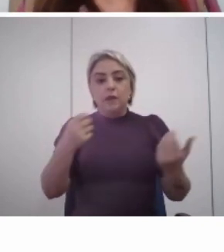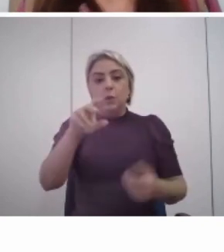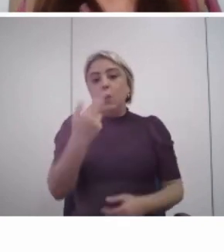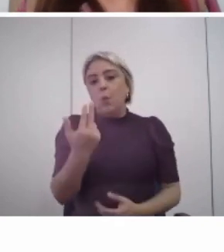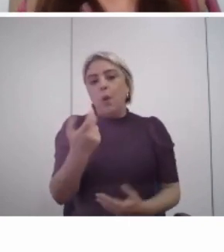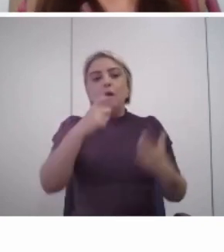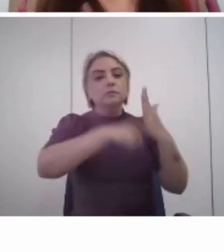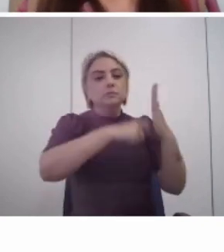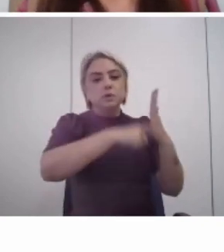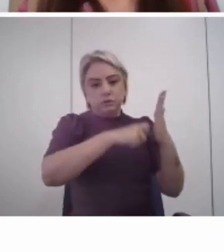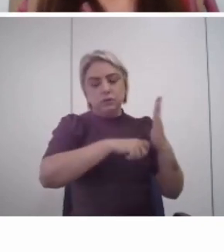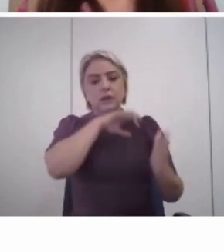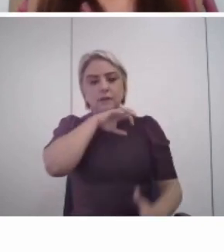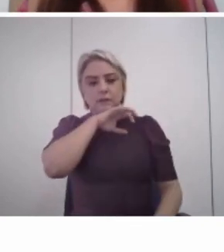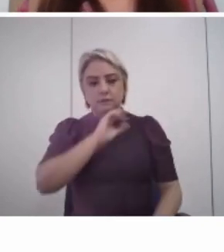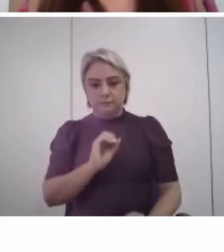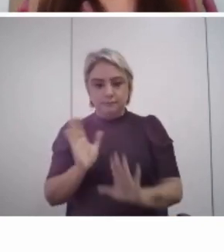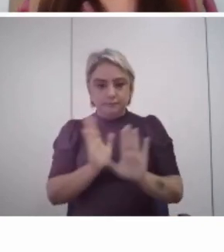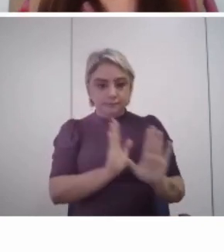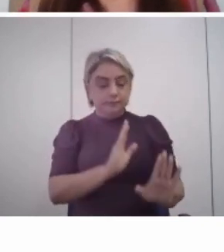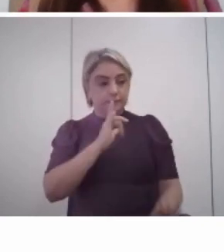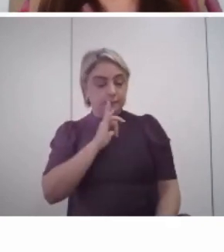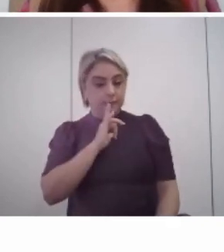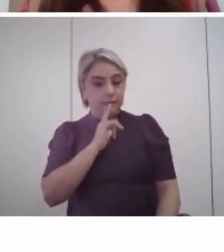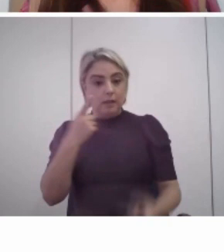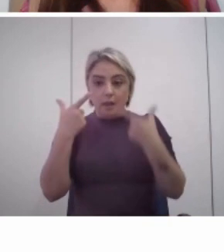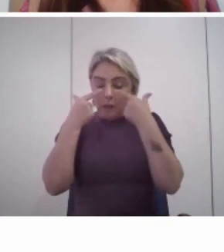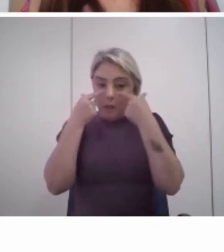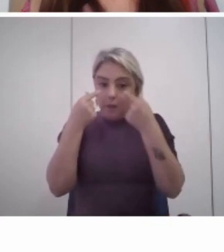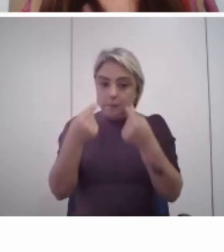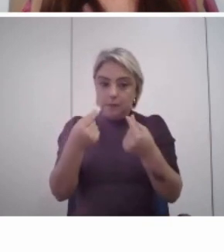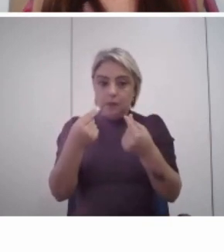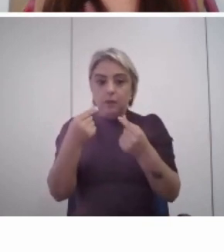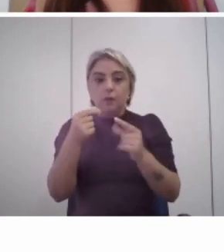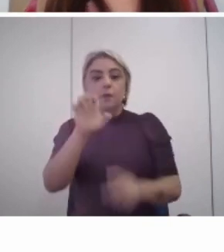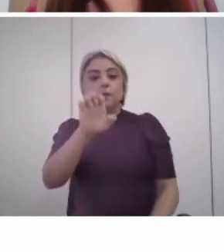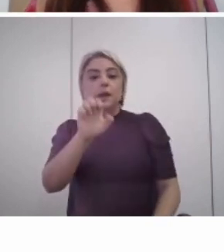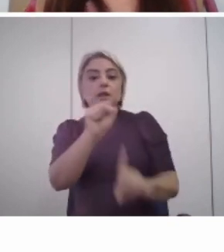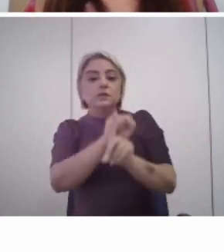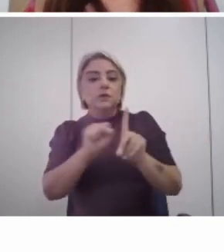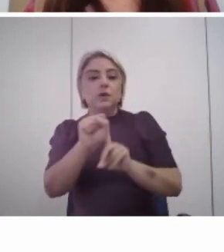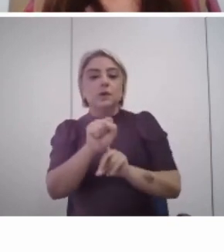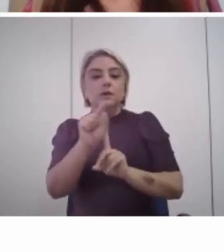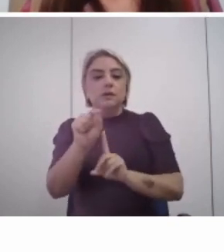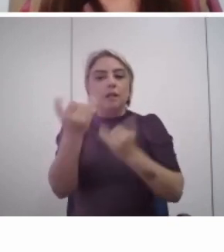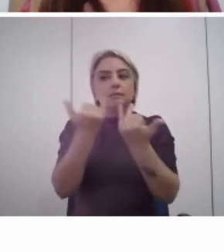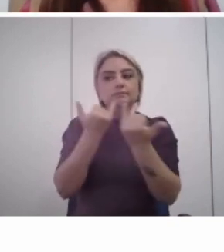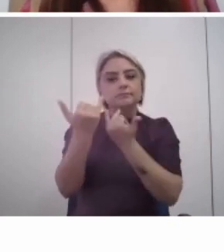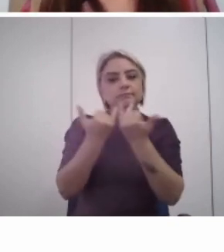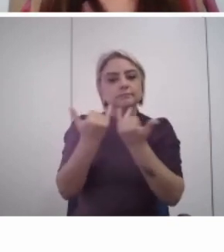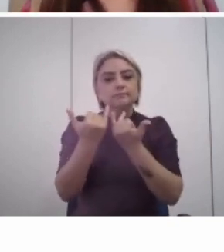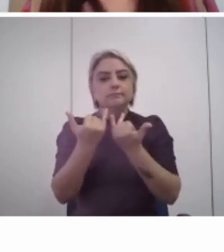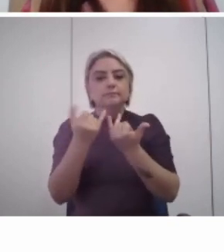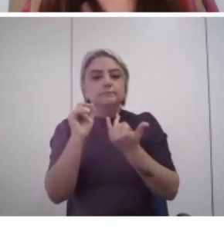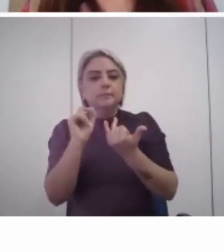exemplo. Só que a gente tem que ter uma atenção com esse social, por quê? Porque as informações prestadas, elas